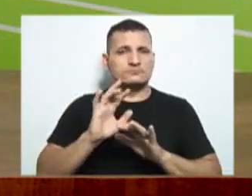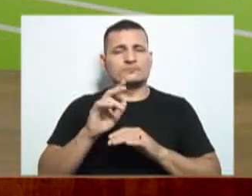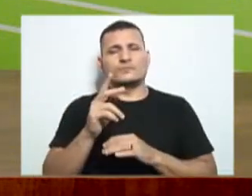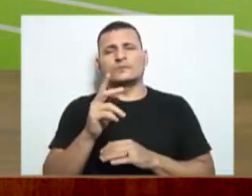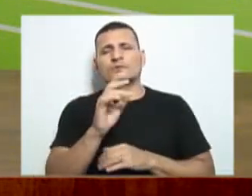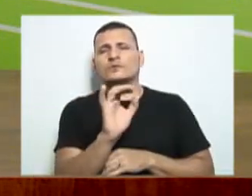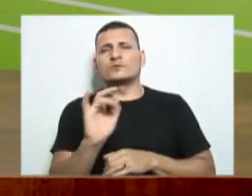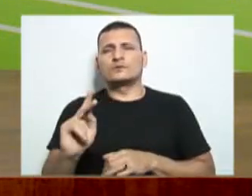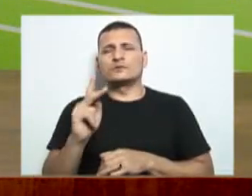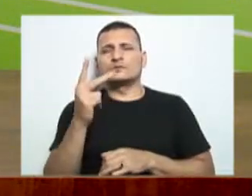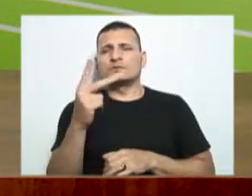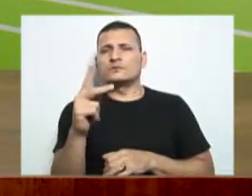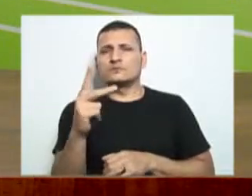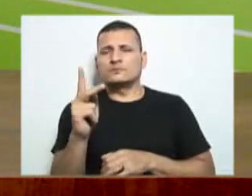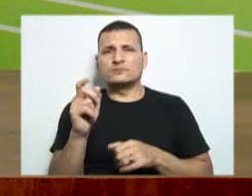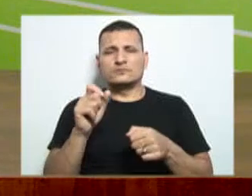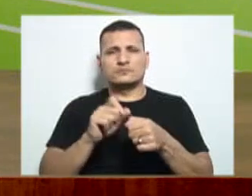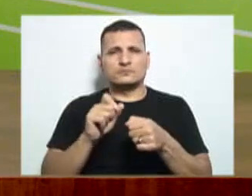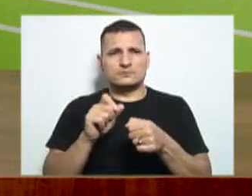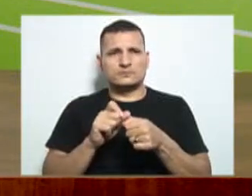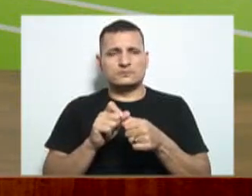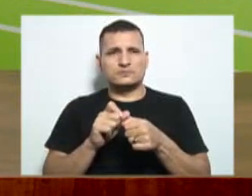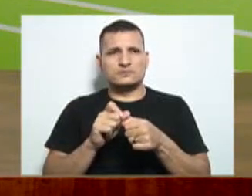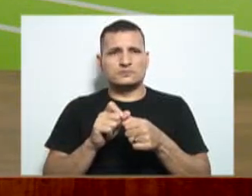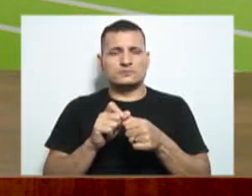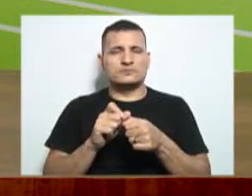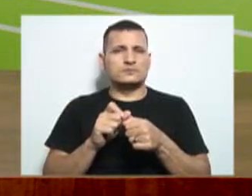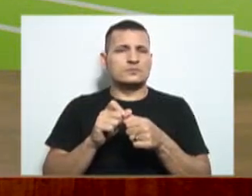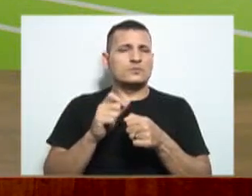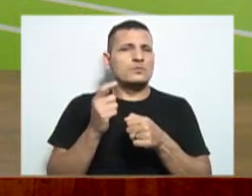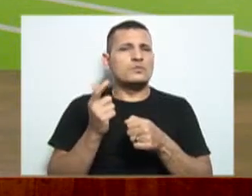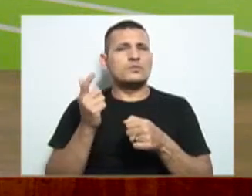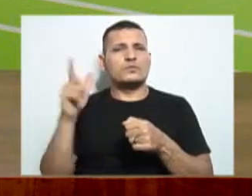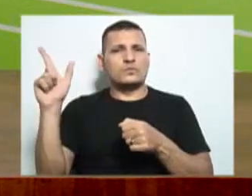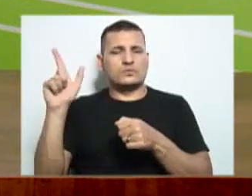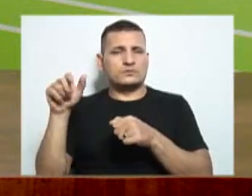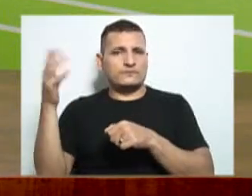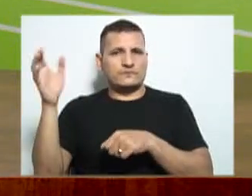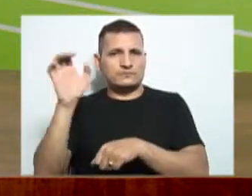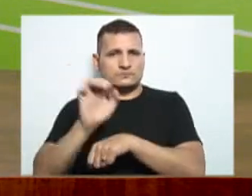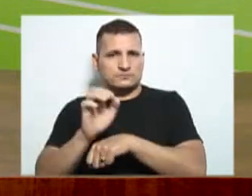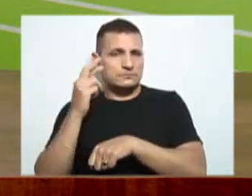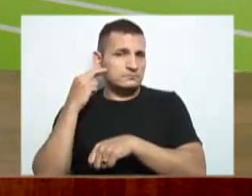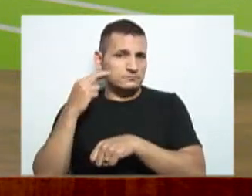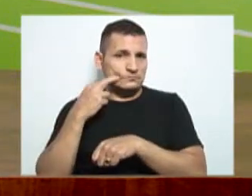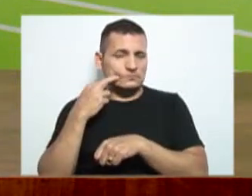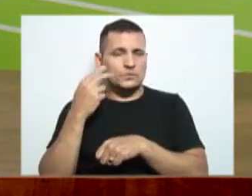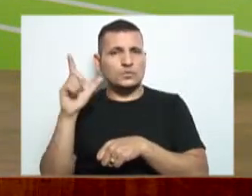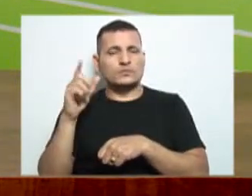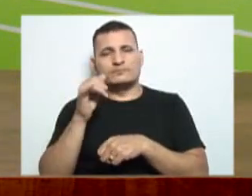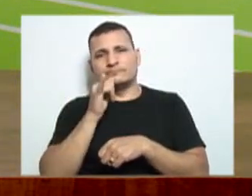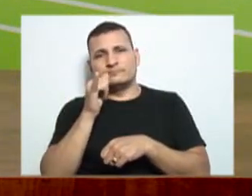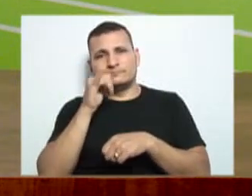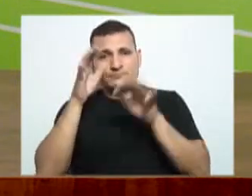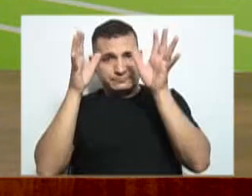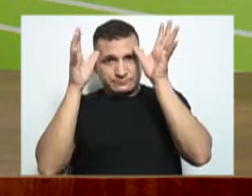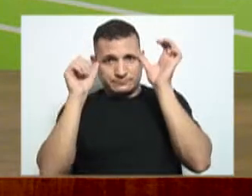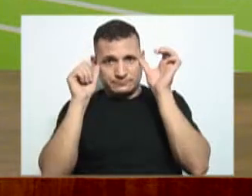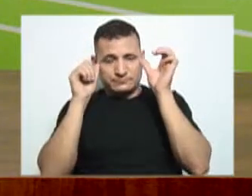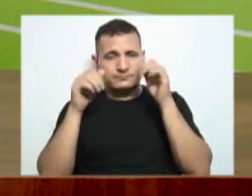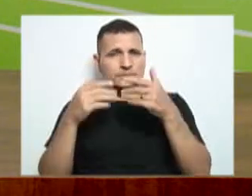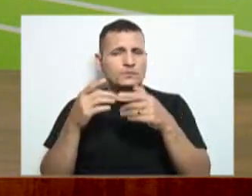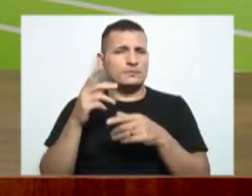cooperativa realizou atividades com uma empresa fora do estado de Rondônia, por exemplo, o Acre. Então, é